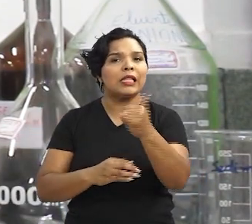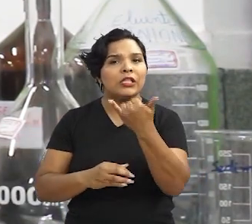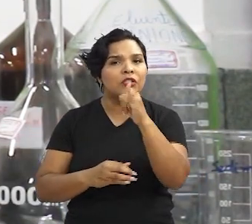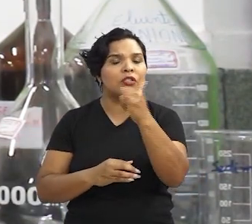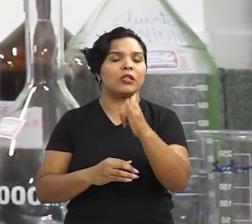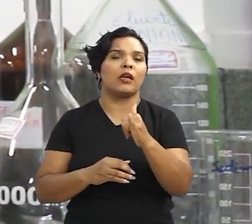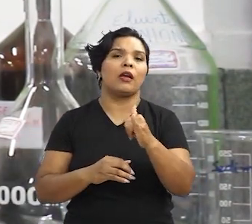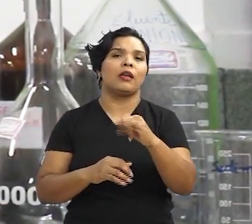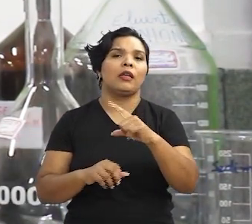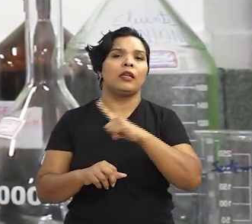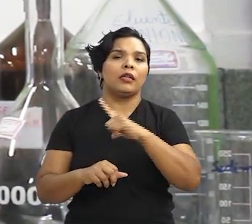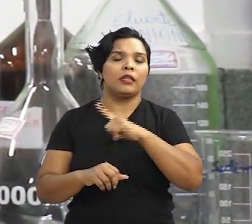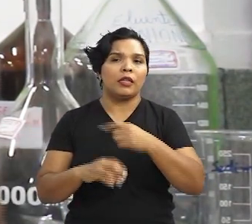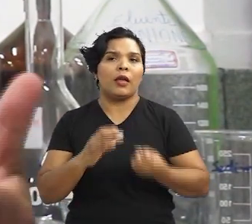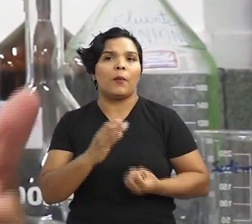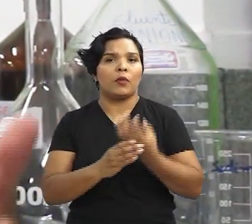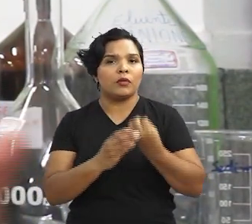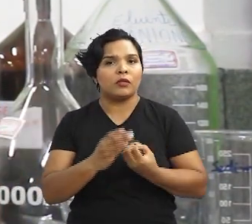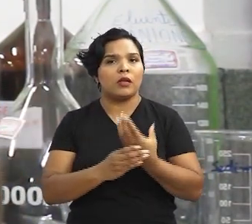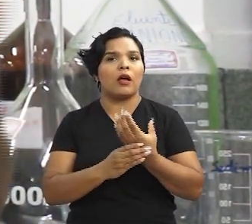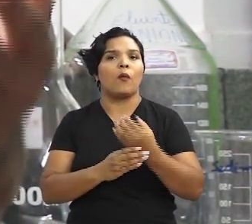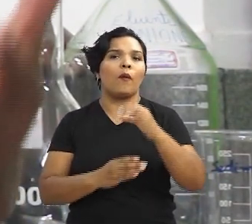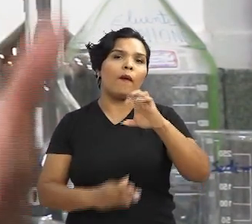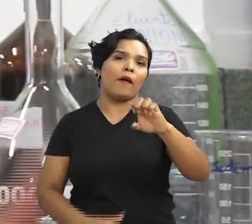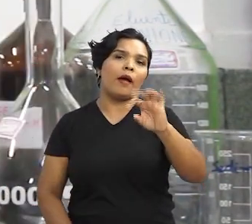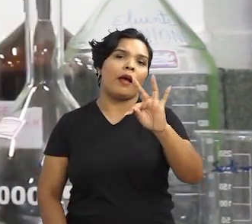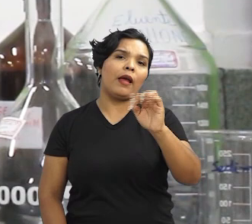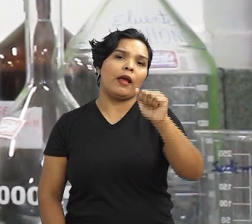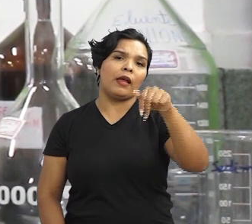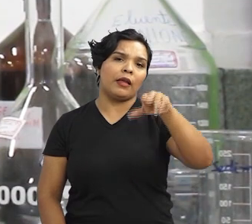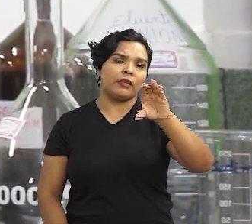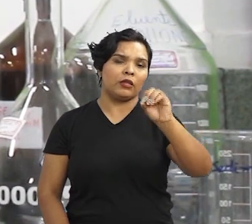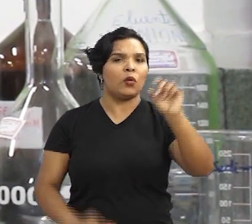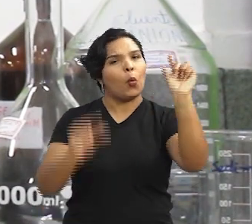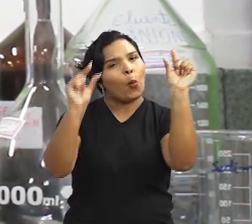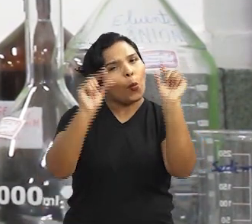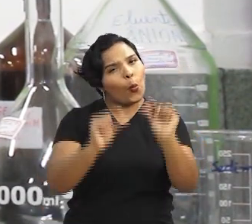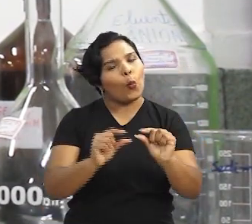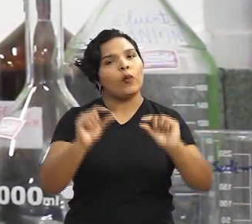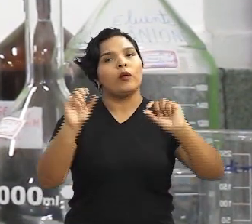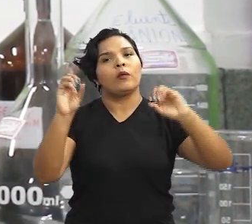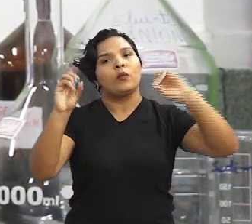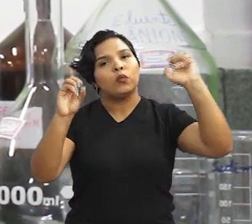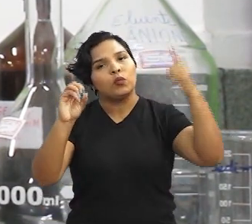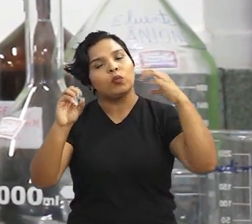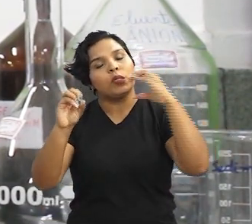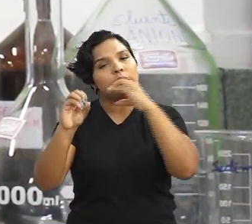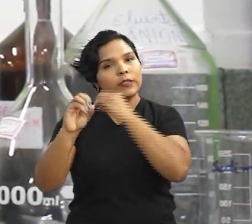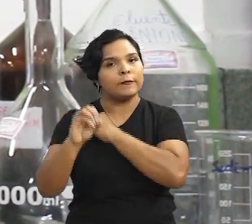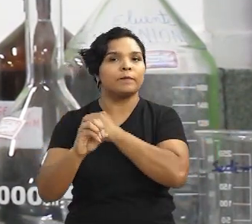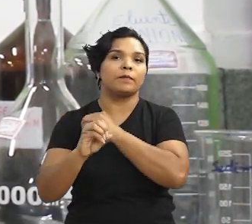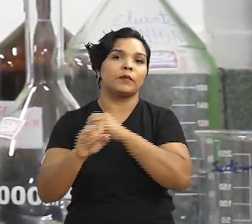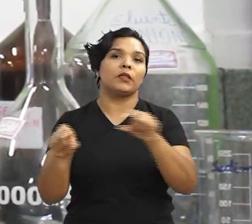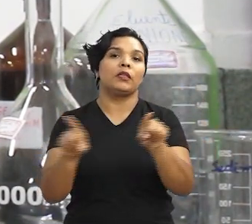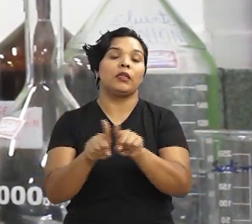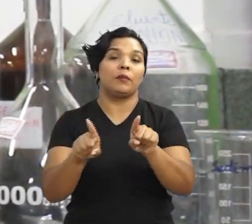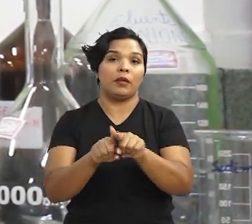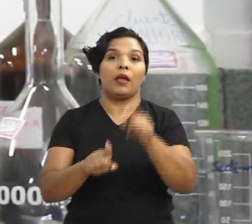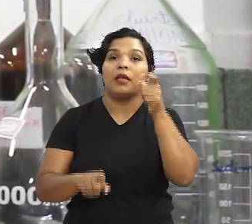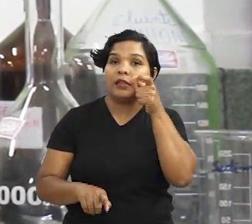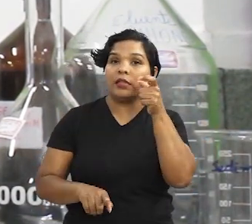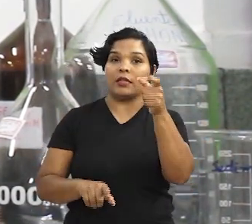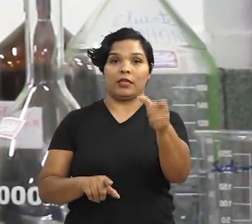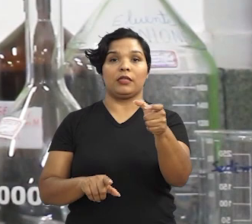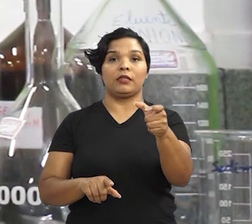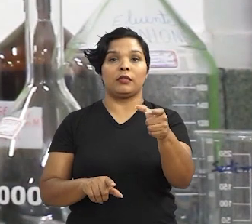etanol, que ele produza esse etanol com a menor emissão possível de gases de efeito estufa. E isso,